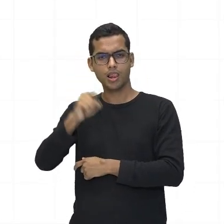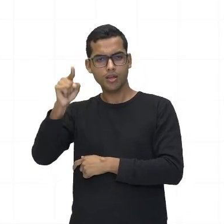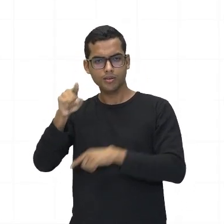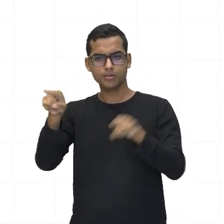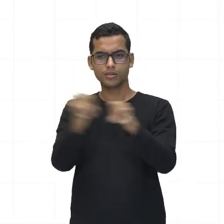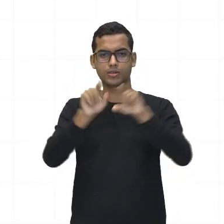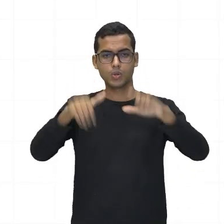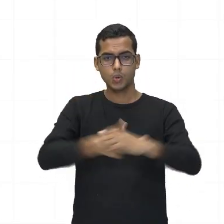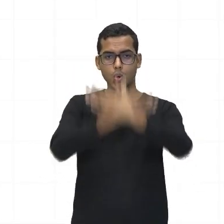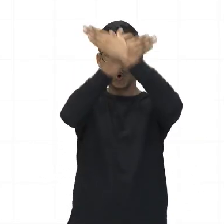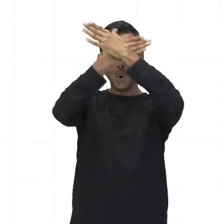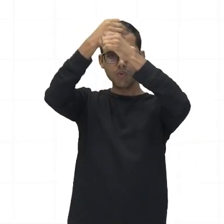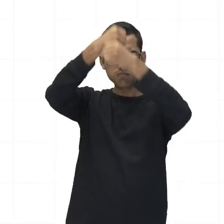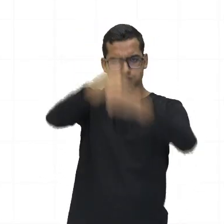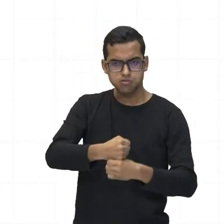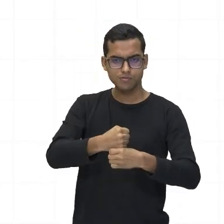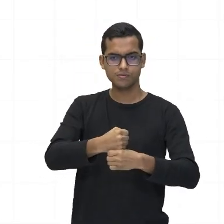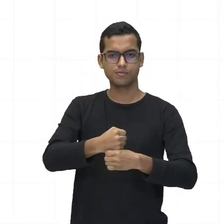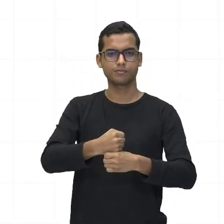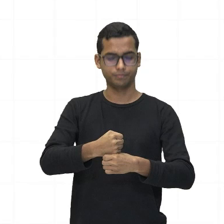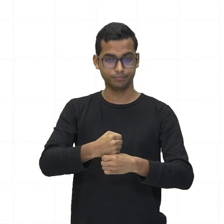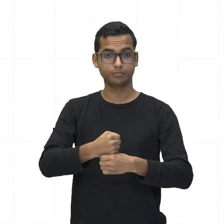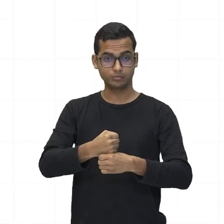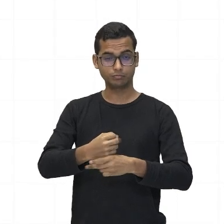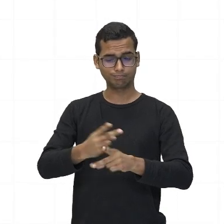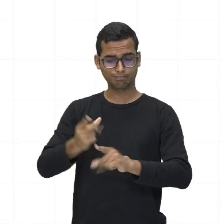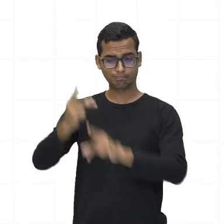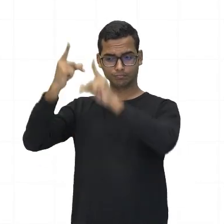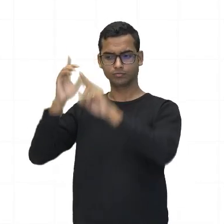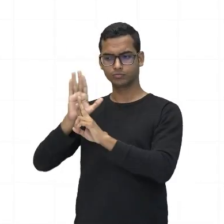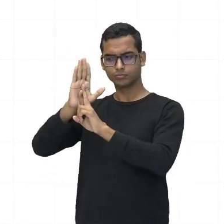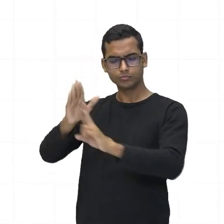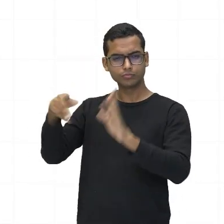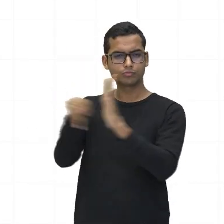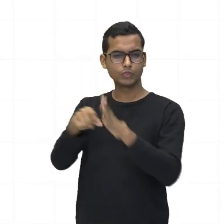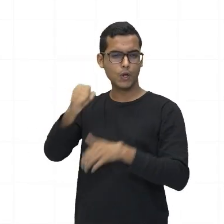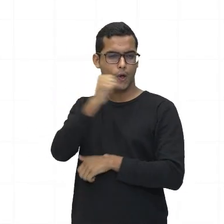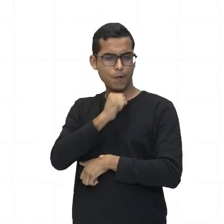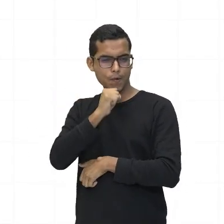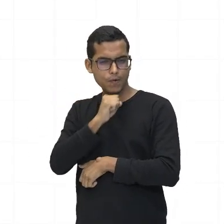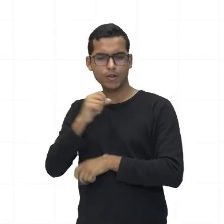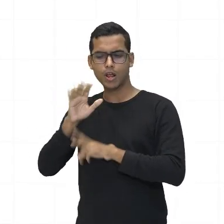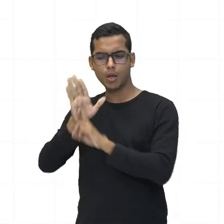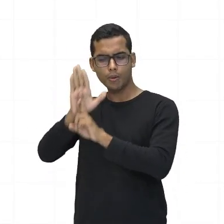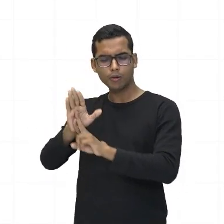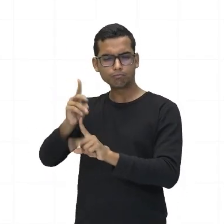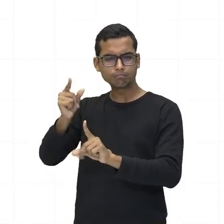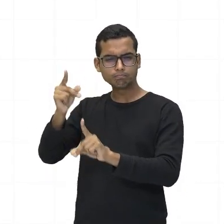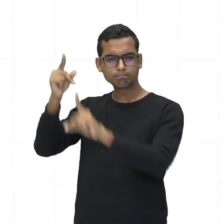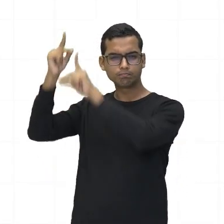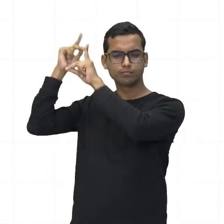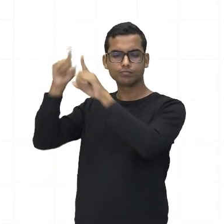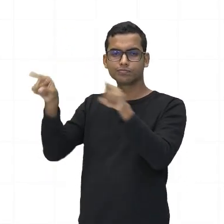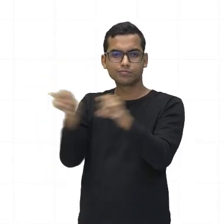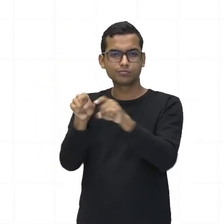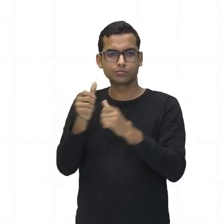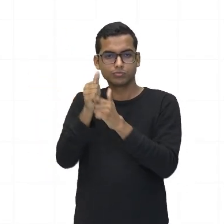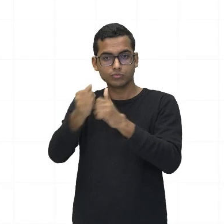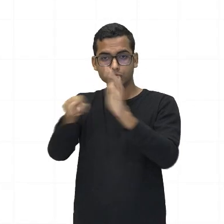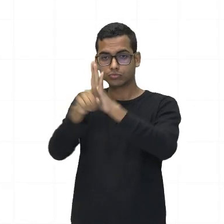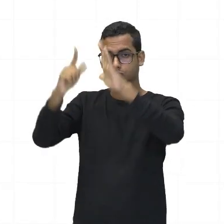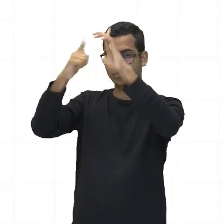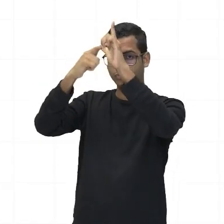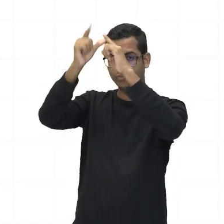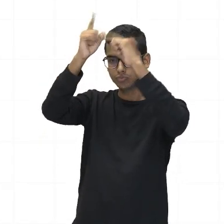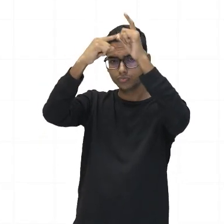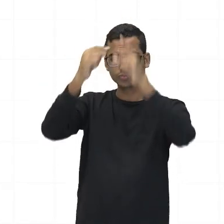orixá mais antigo que representa os anciãos, a ancestralidade, né? Sempre guiado por uma